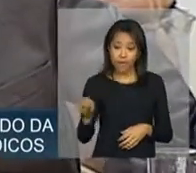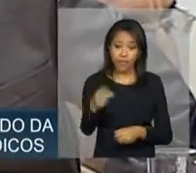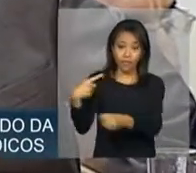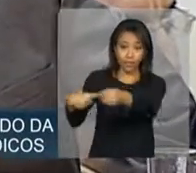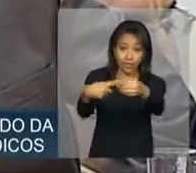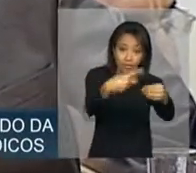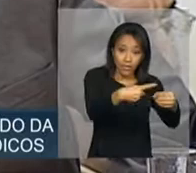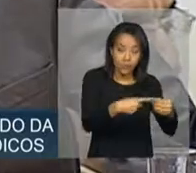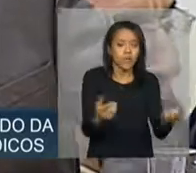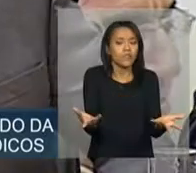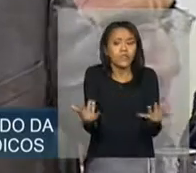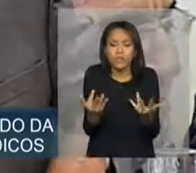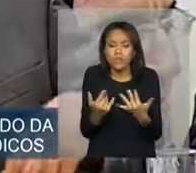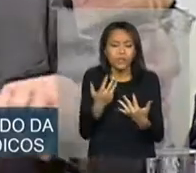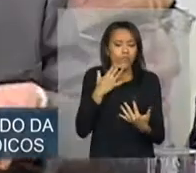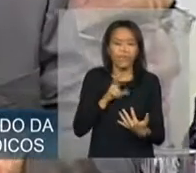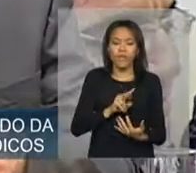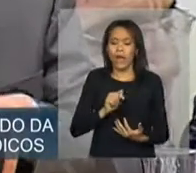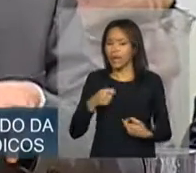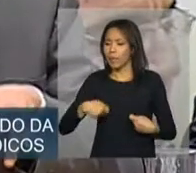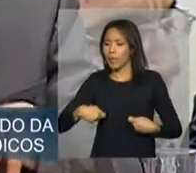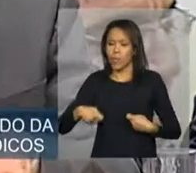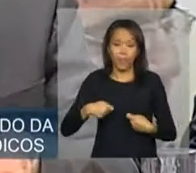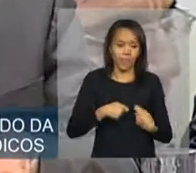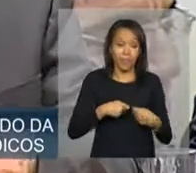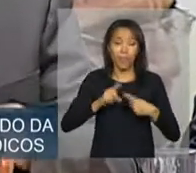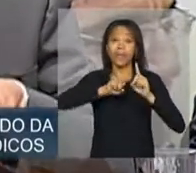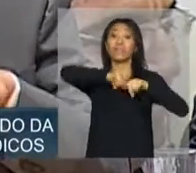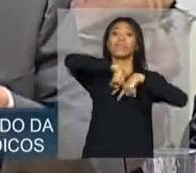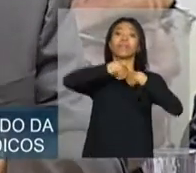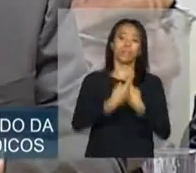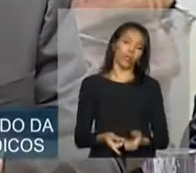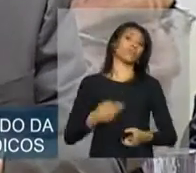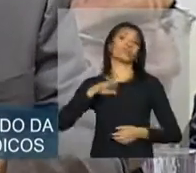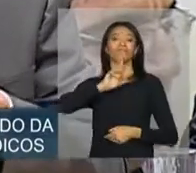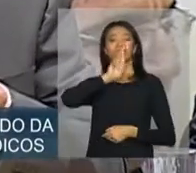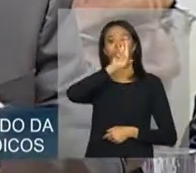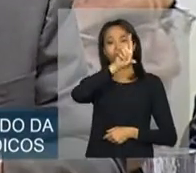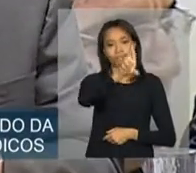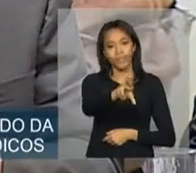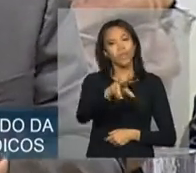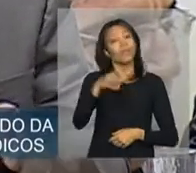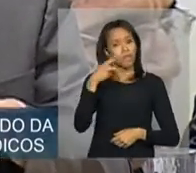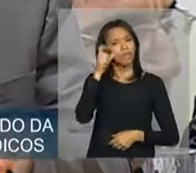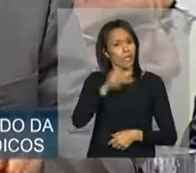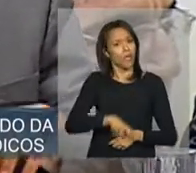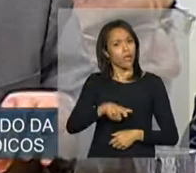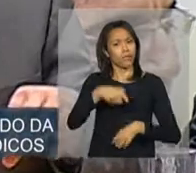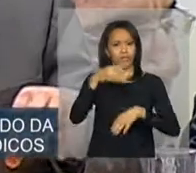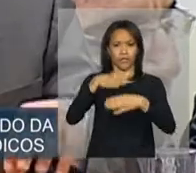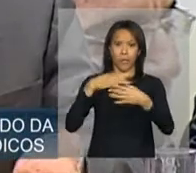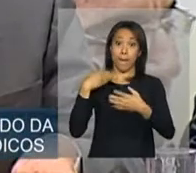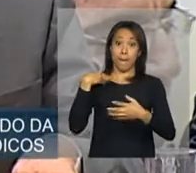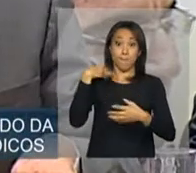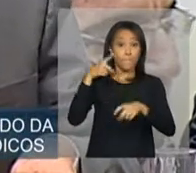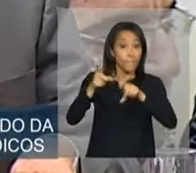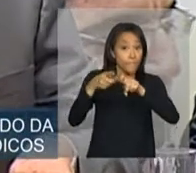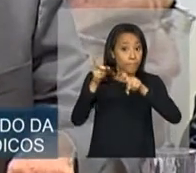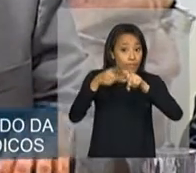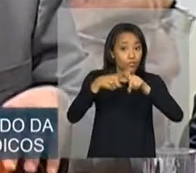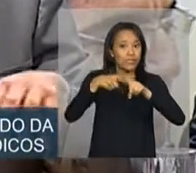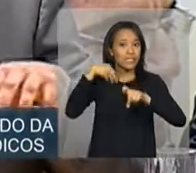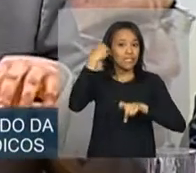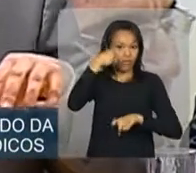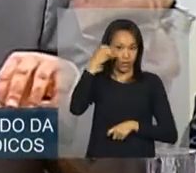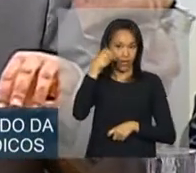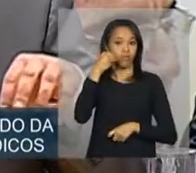nós vamos poder acelerar esse negociações nos interessa trazer profissionais que tenho tido experiência